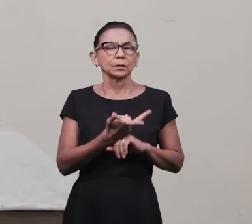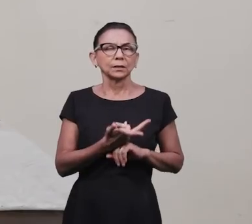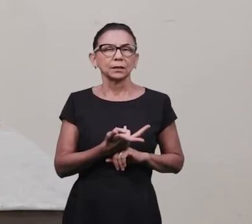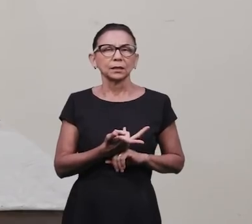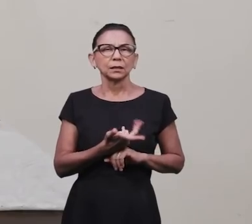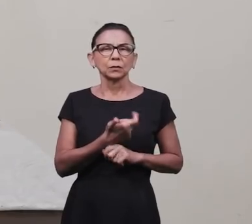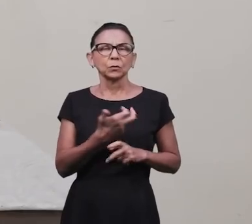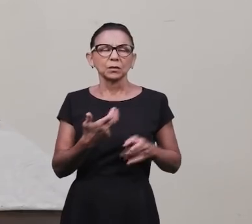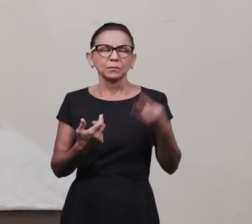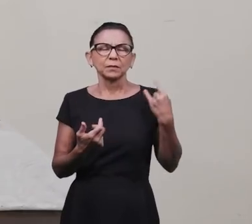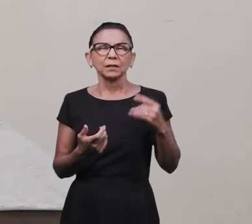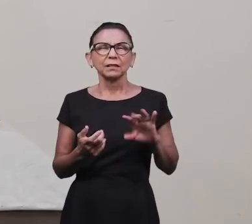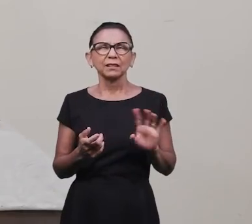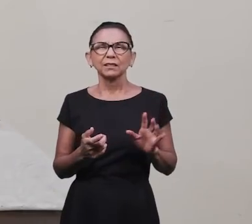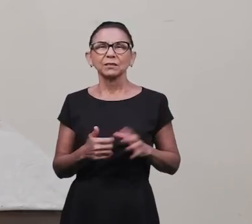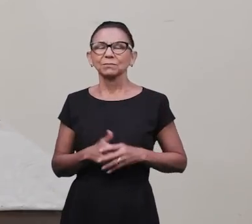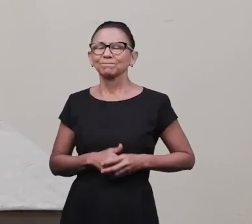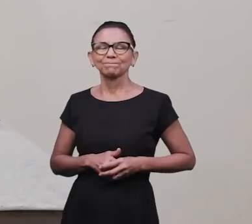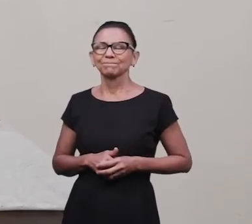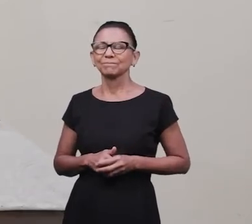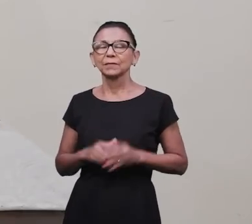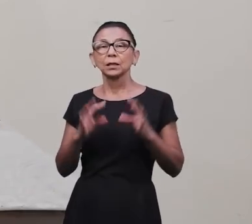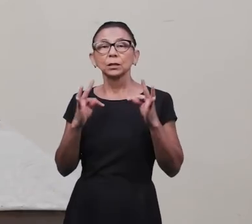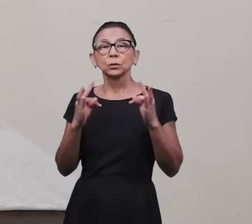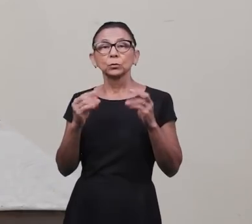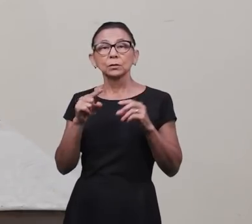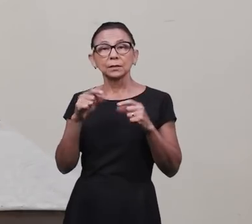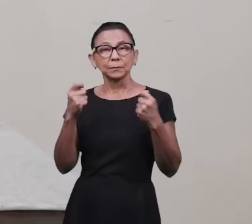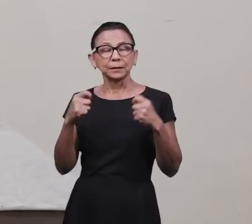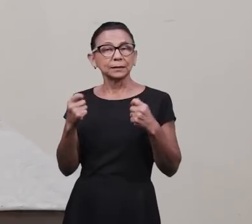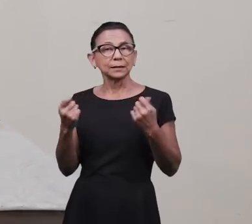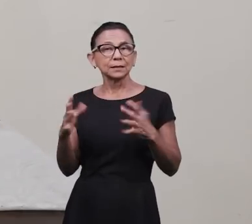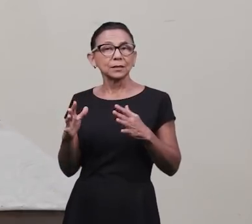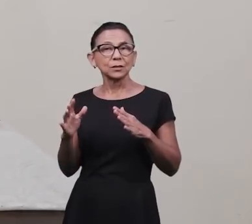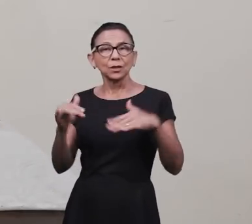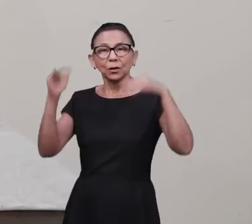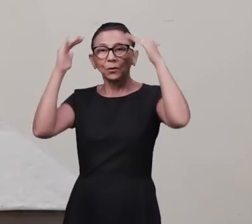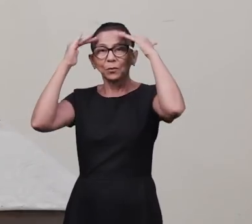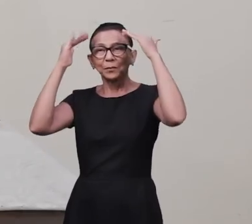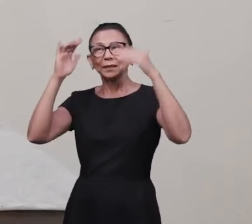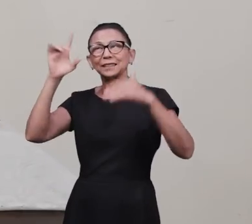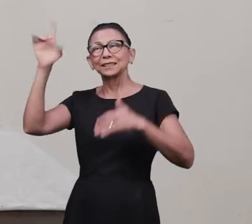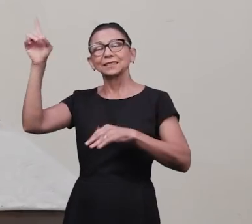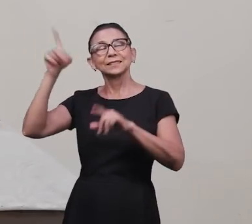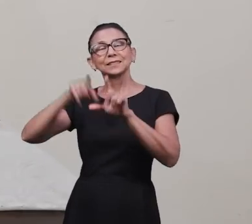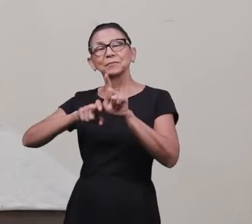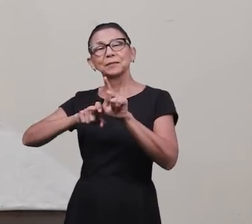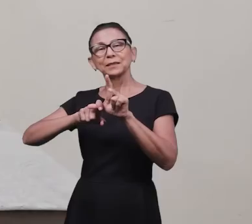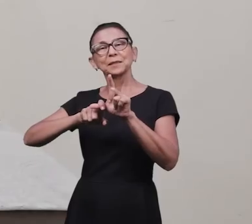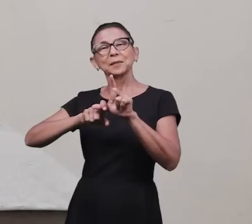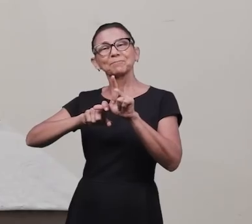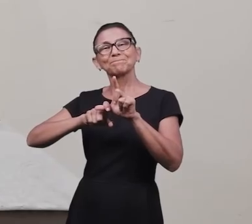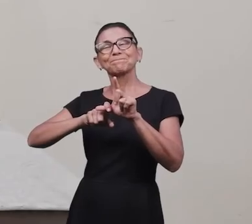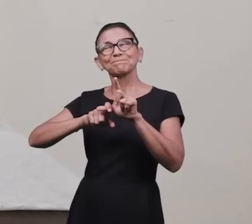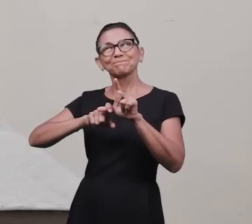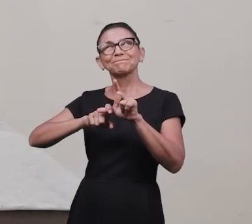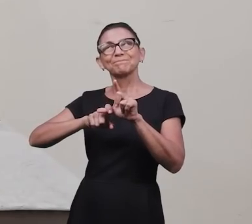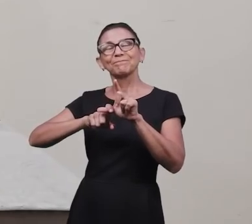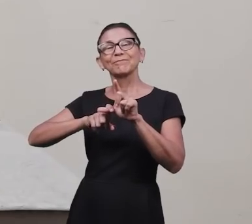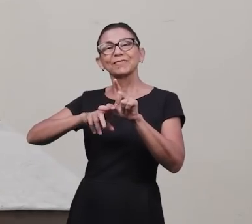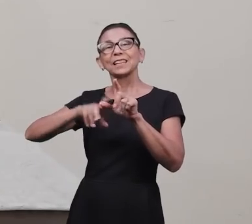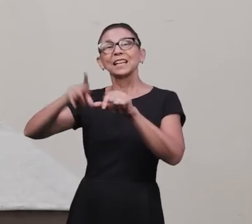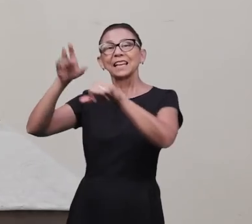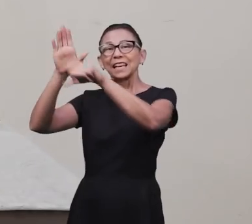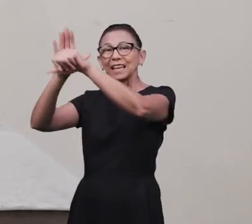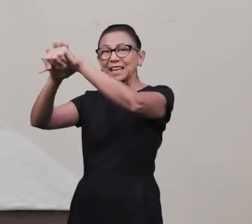uma vida vitoriosa, tudo que você precisa é ser agradável aos olhos de Deus e ser dependente dEle. Porque dEle